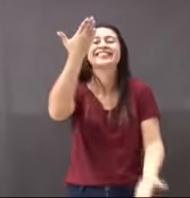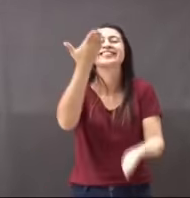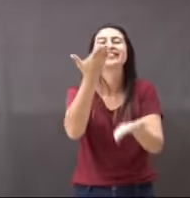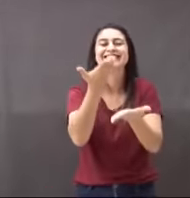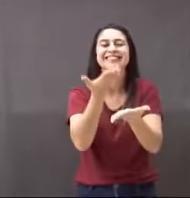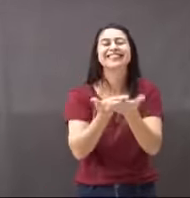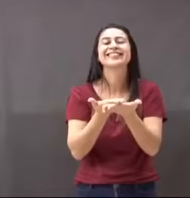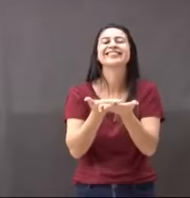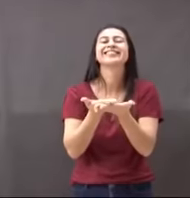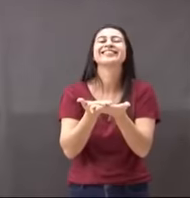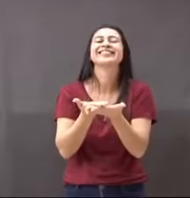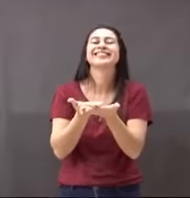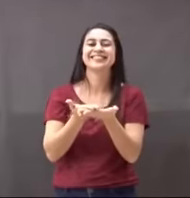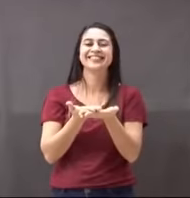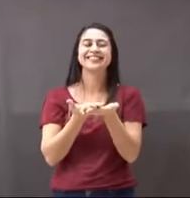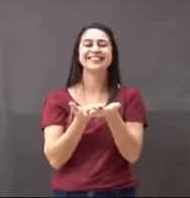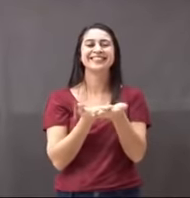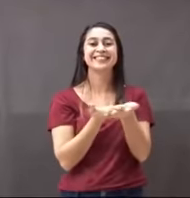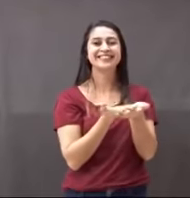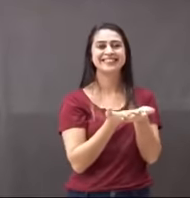eu creio.